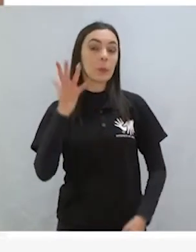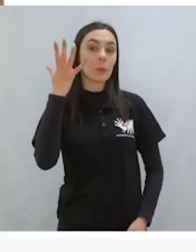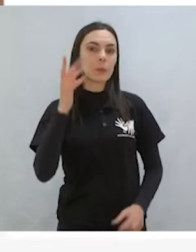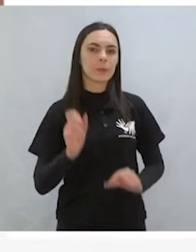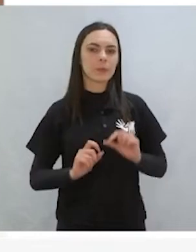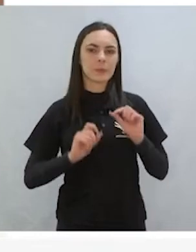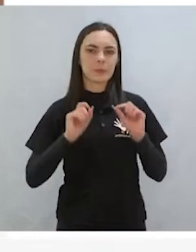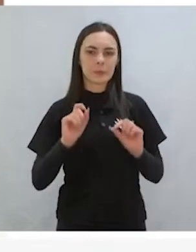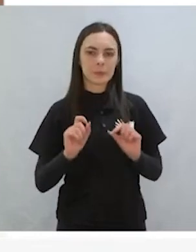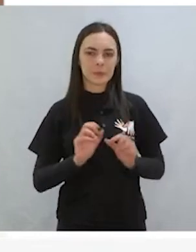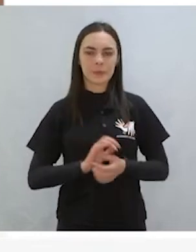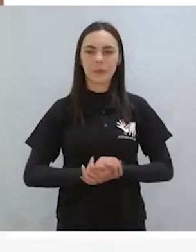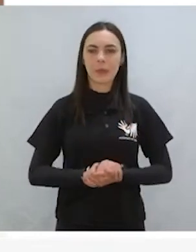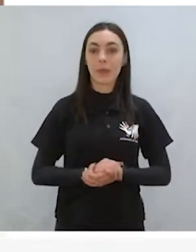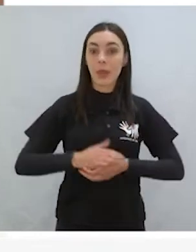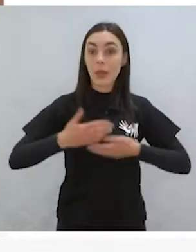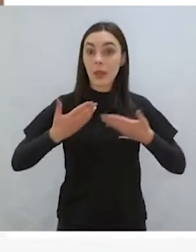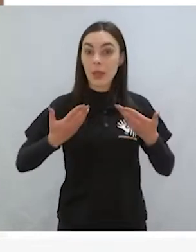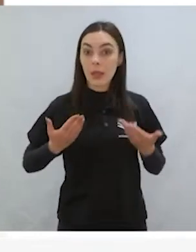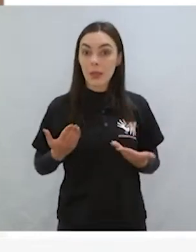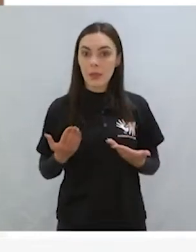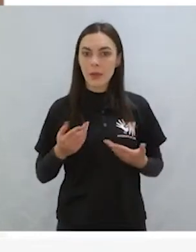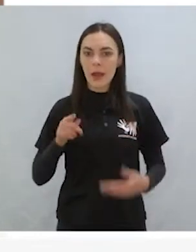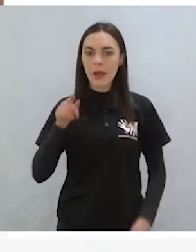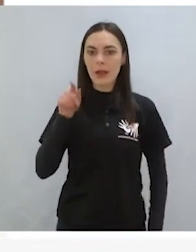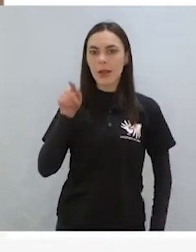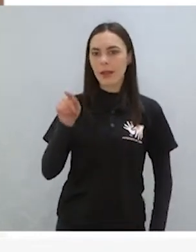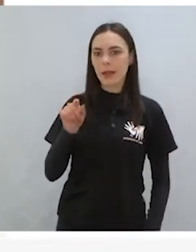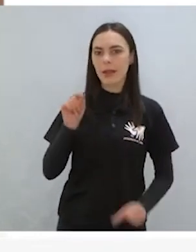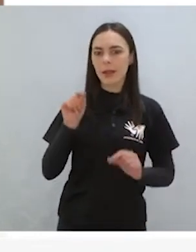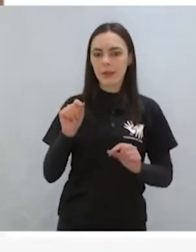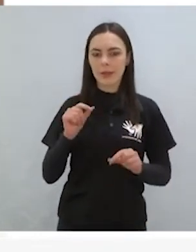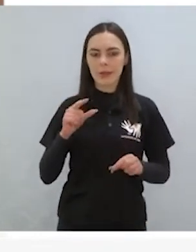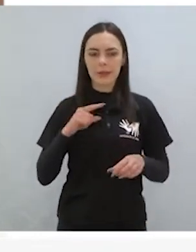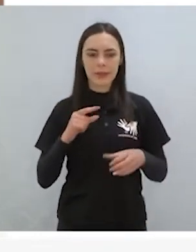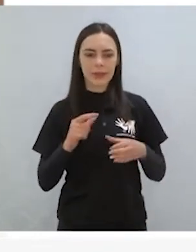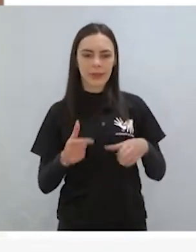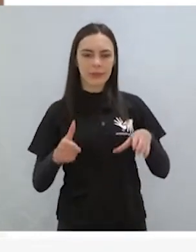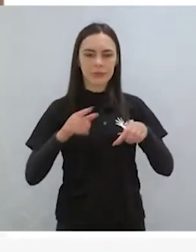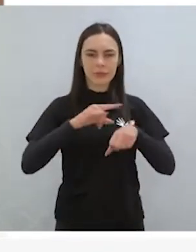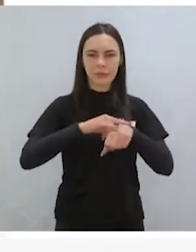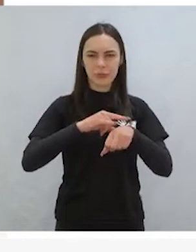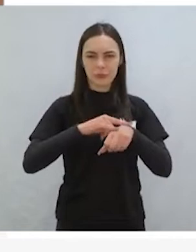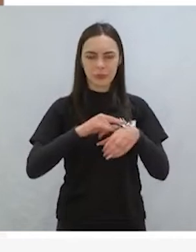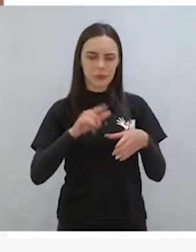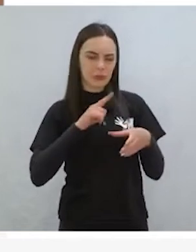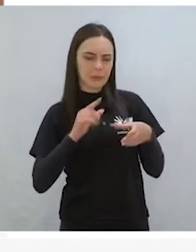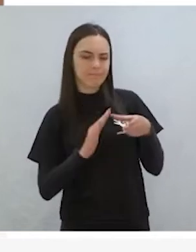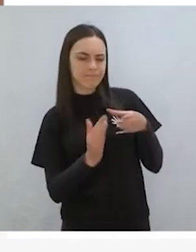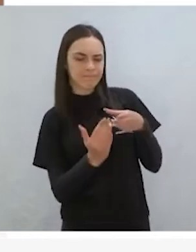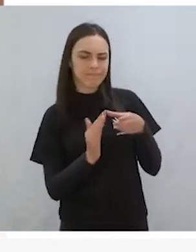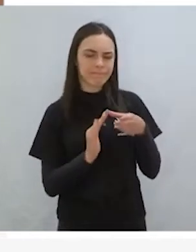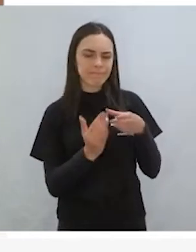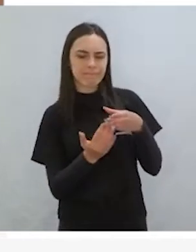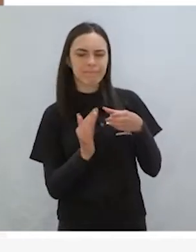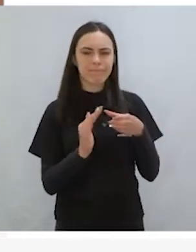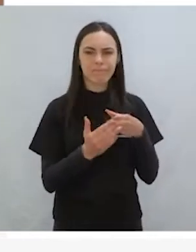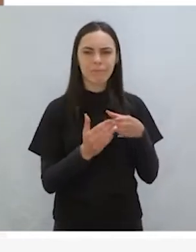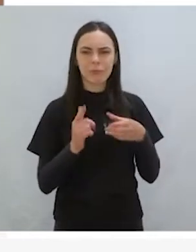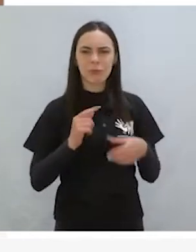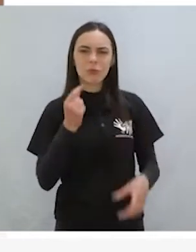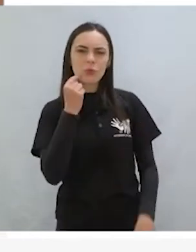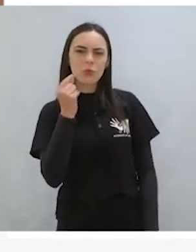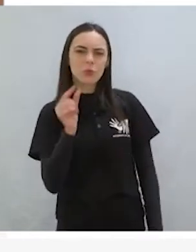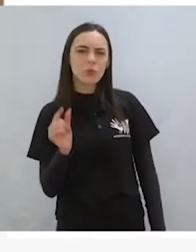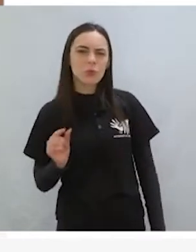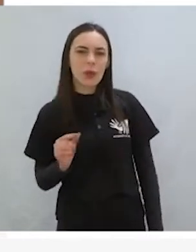É que, quando ela estava lustrando os urinóis, apareceram por ali